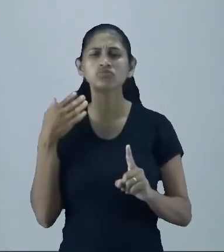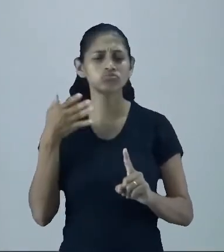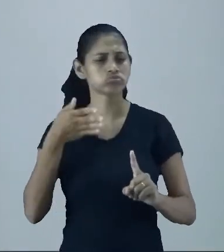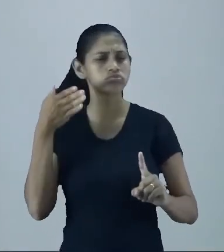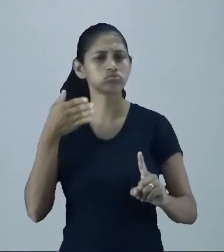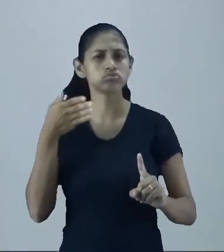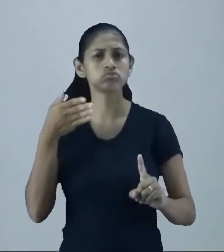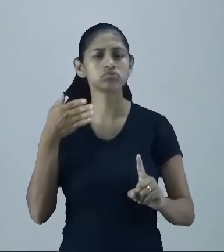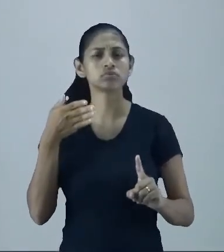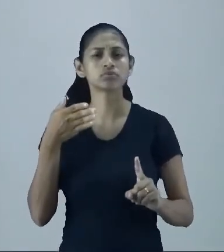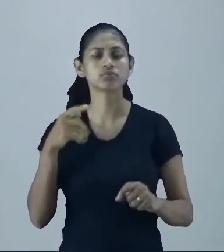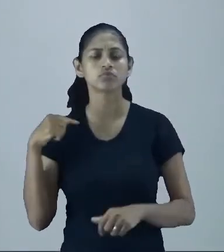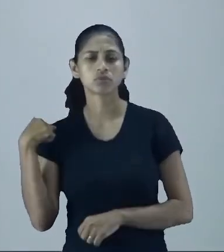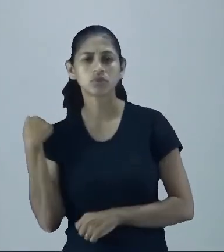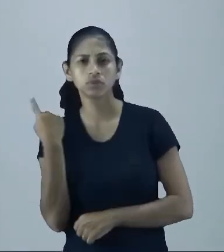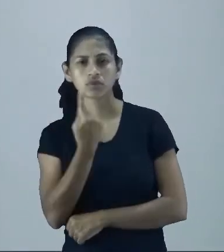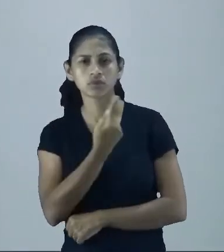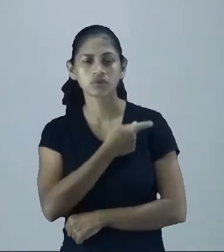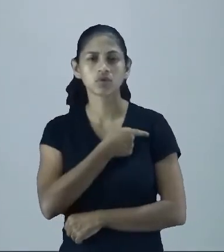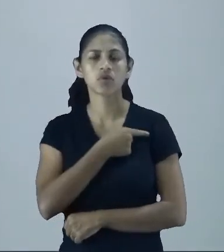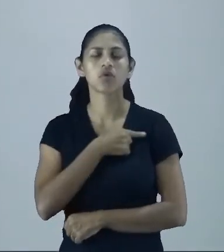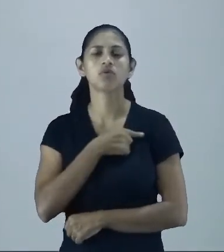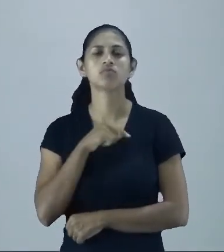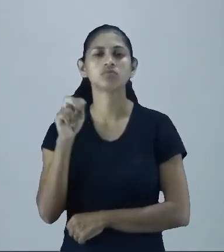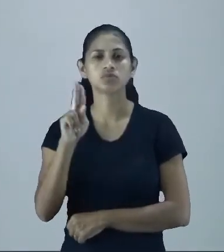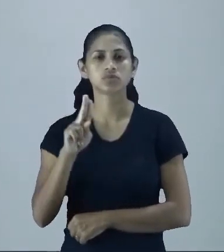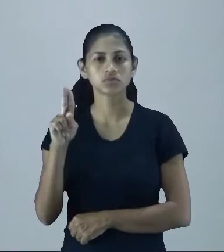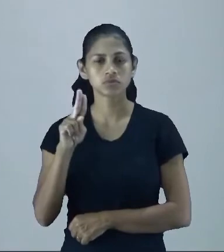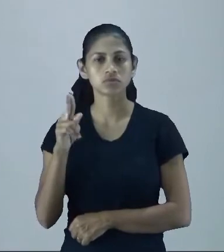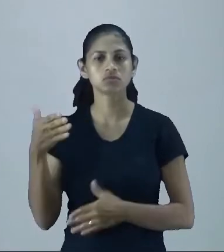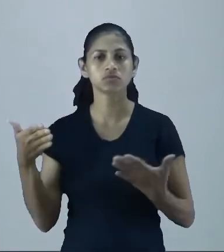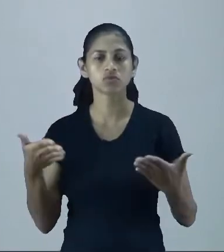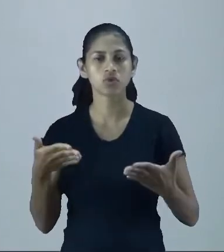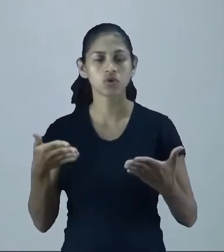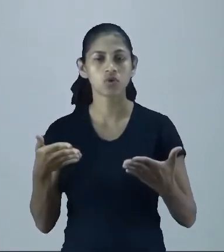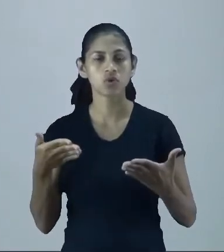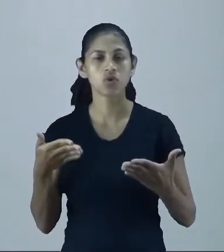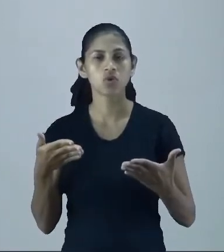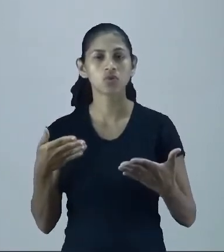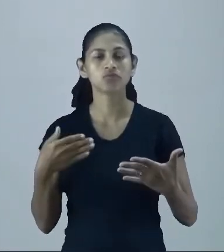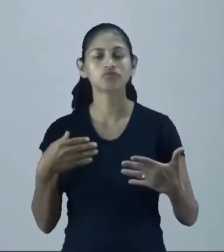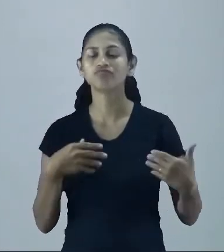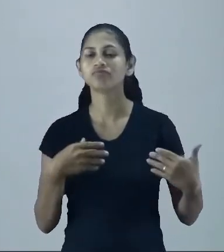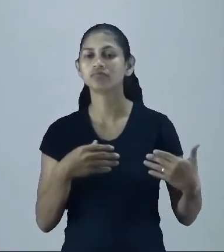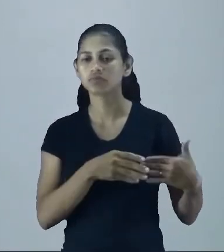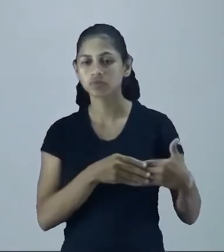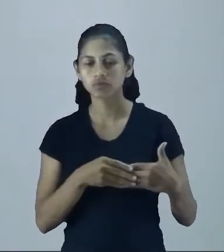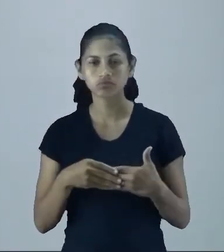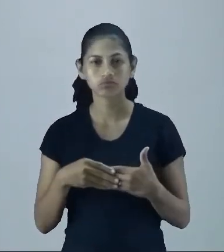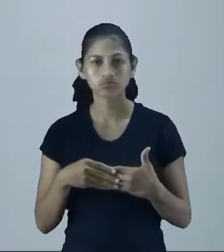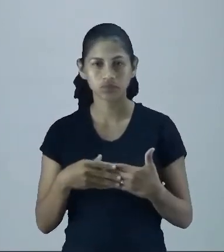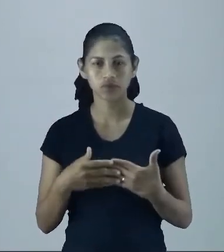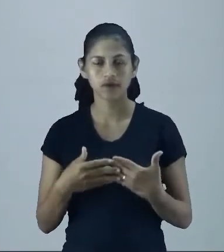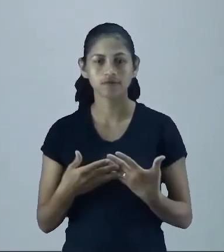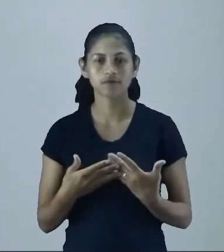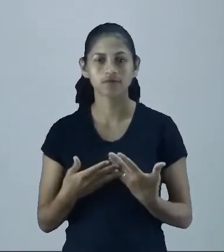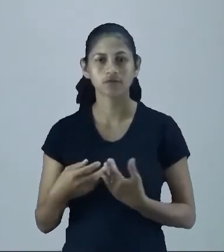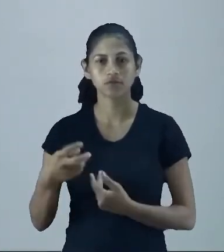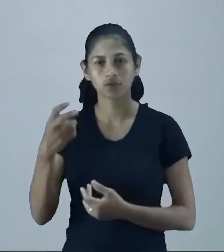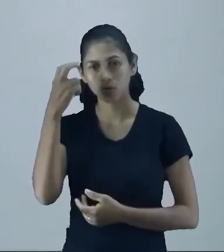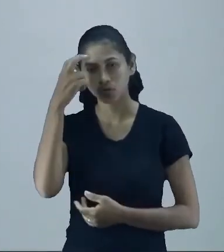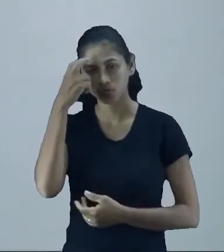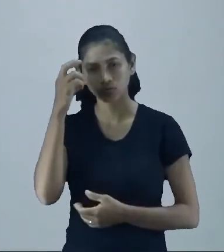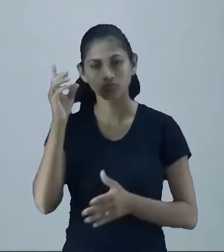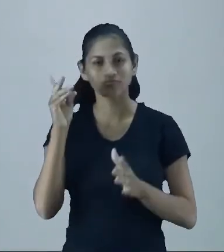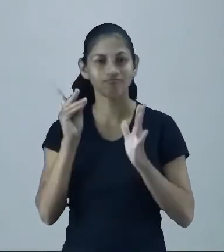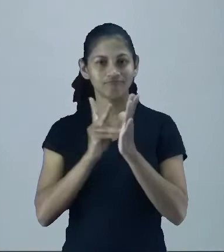também, muitas coisas que nós utilizamos hoje, vêm dessa cultura indígena, né? Muito importante a gente frisar que